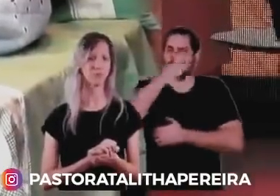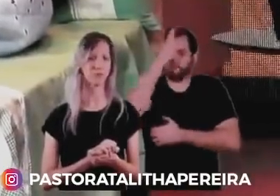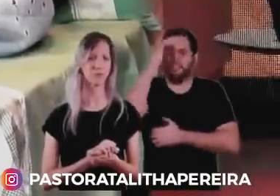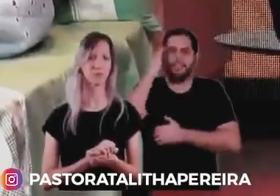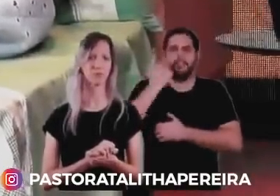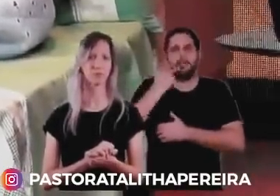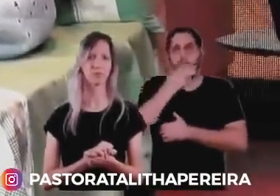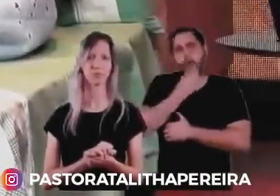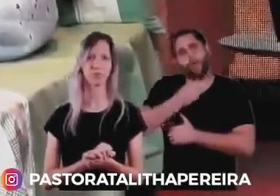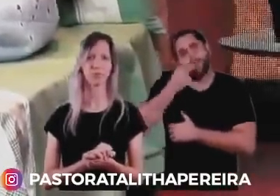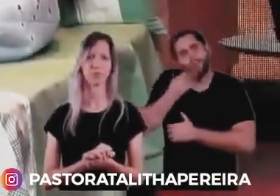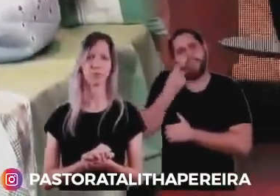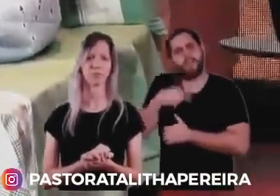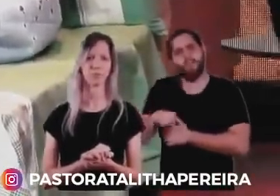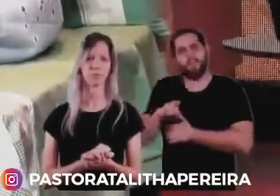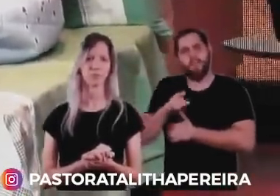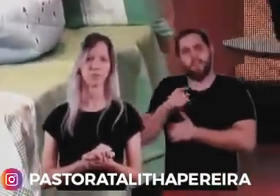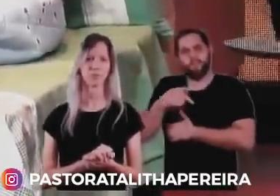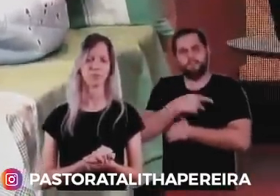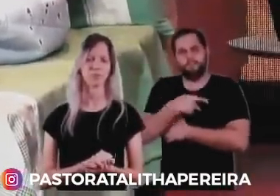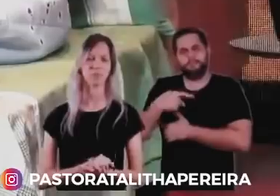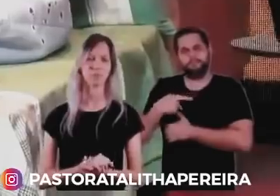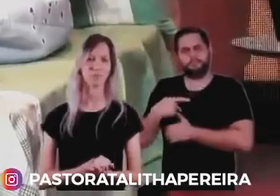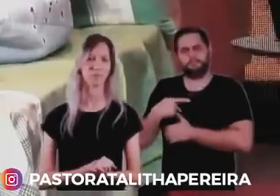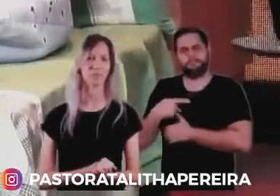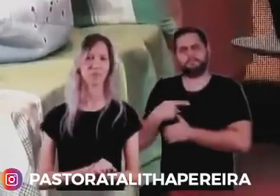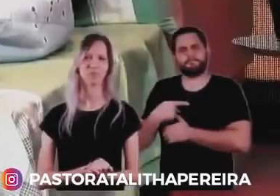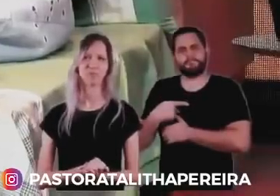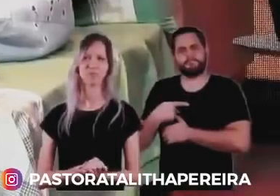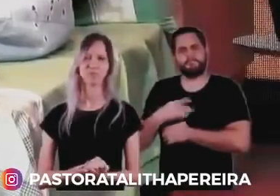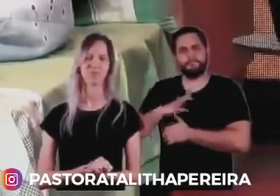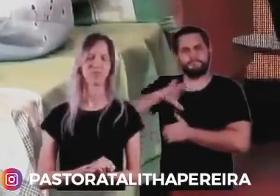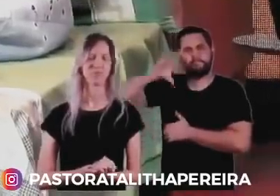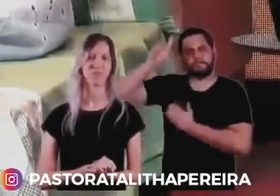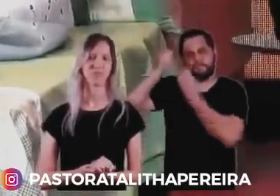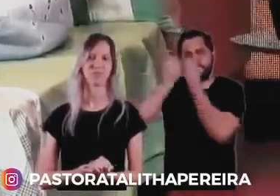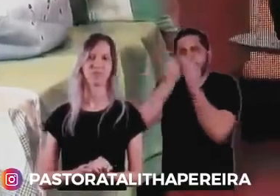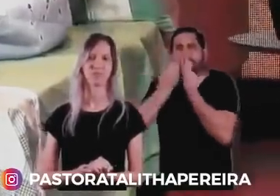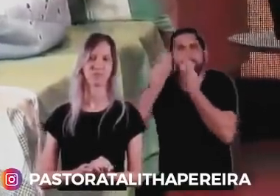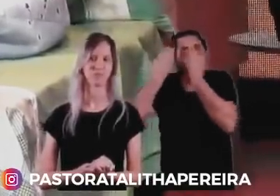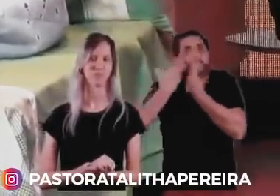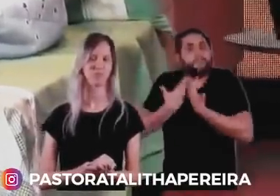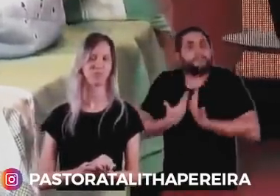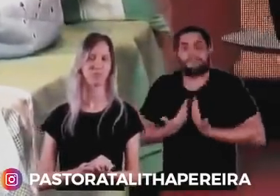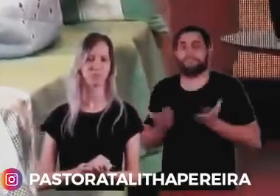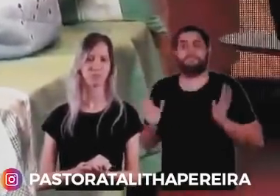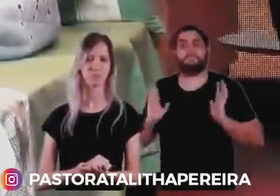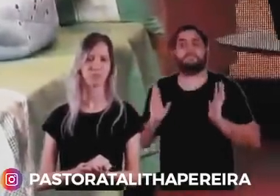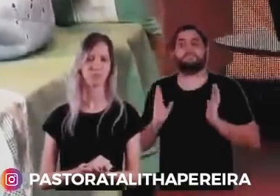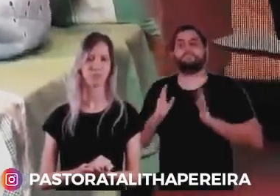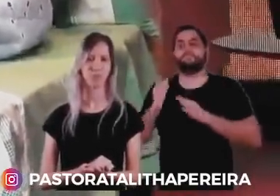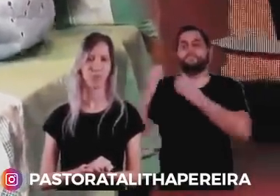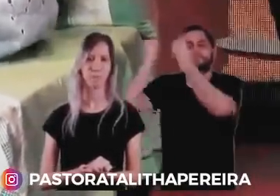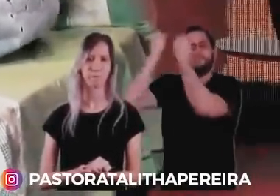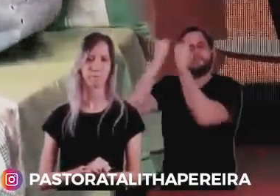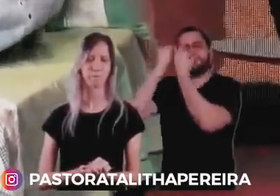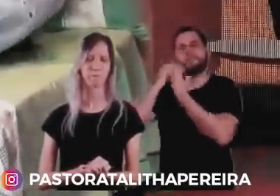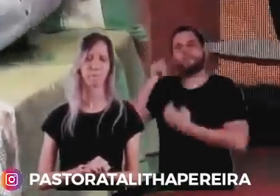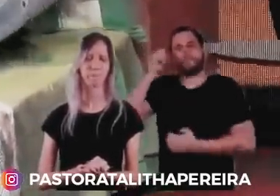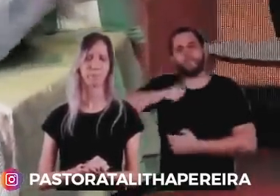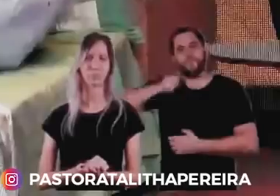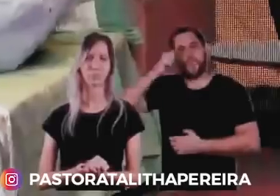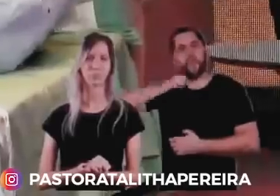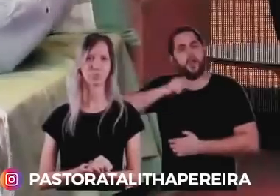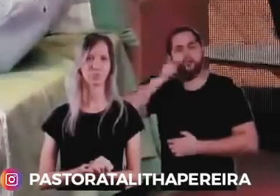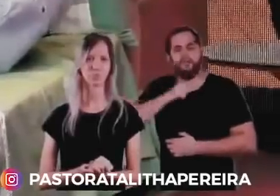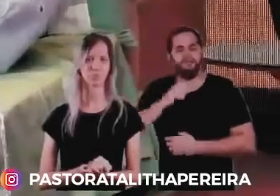abre a boca para dizer: pastor, Deus foi muito bom comigo. Me abençoou com a varoa, com